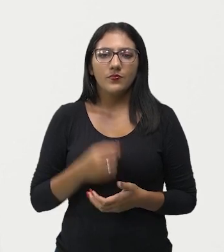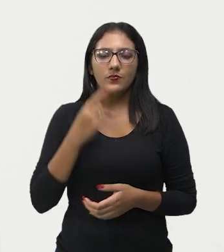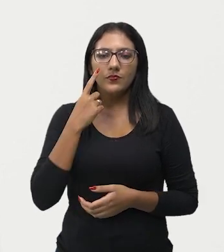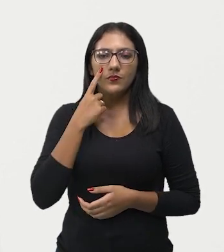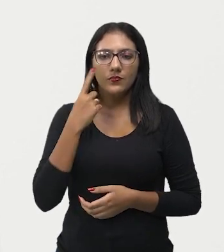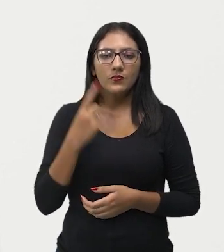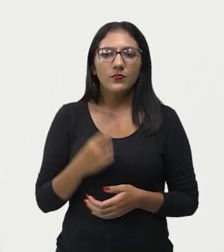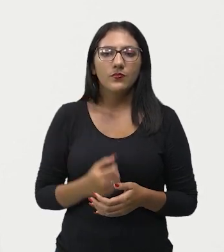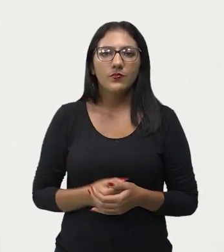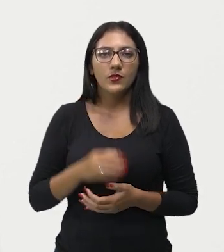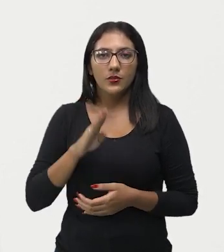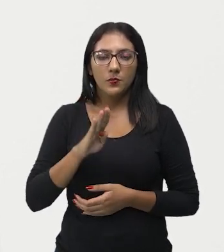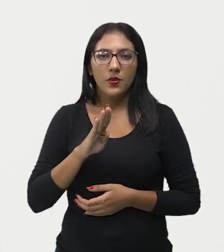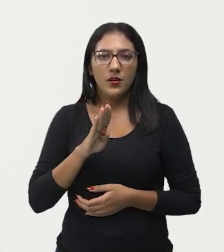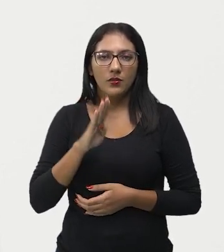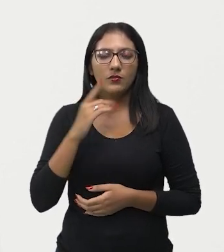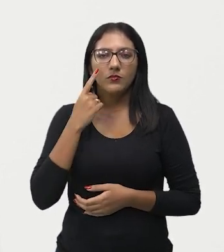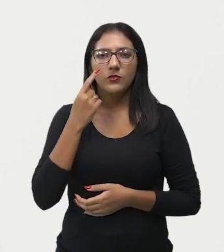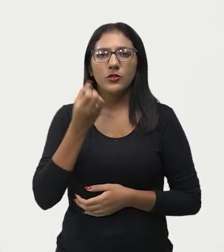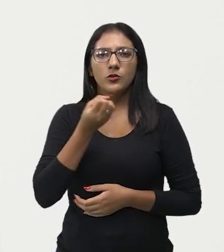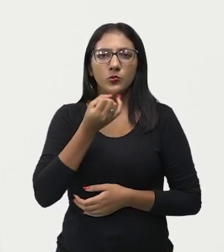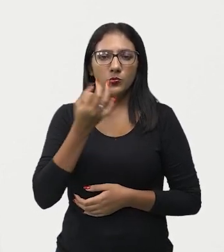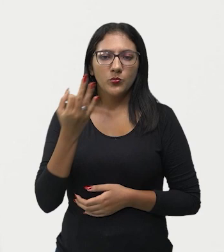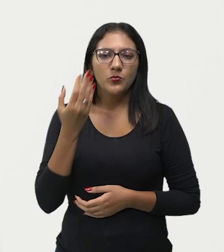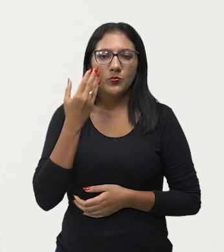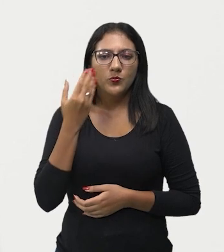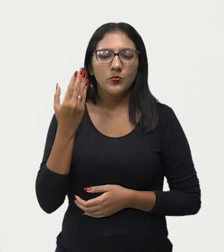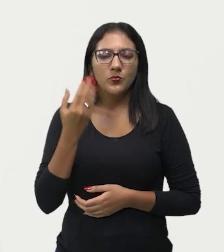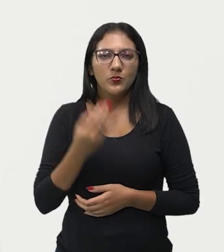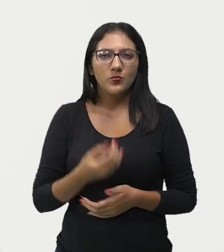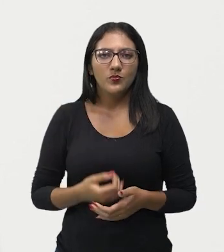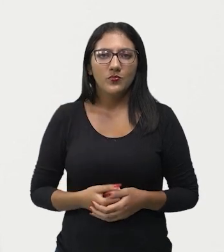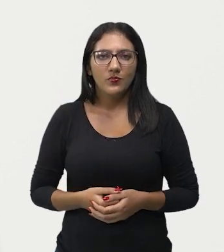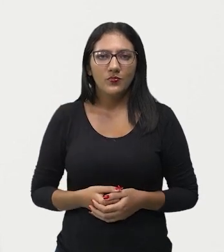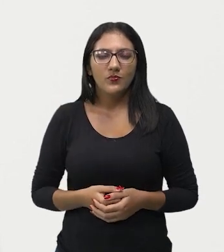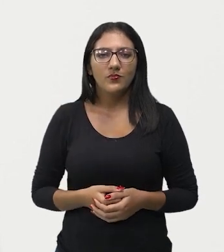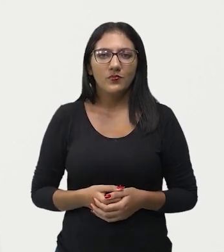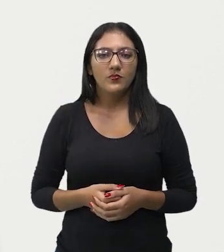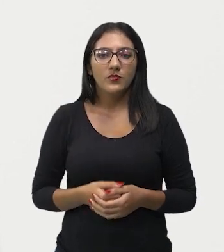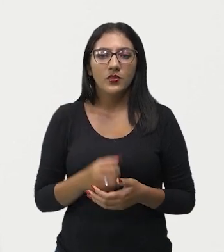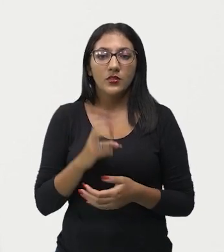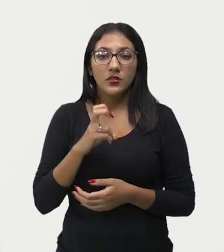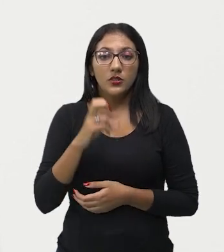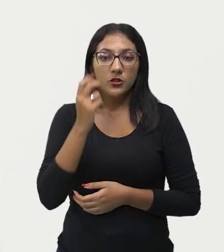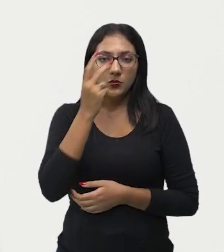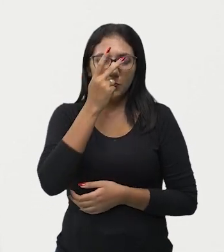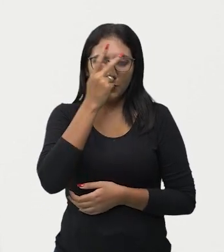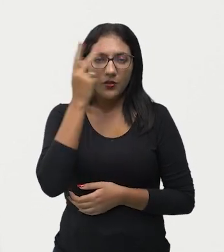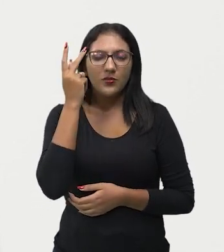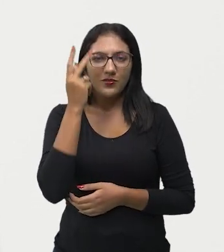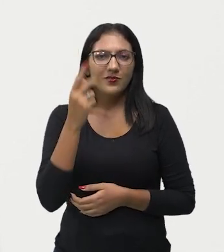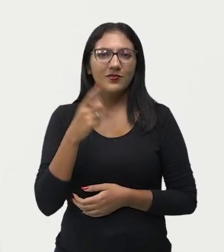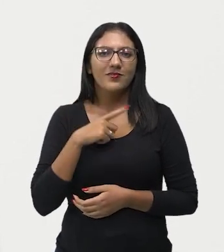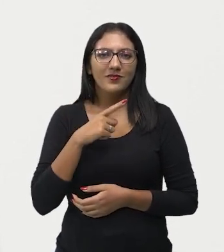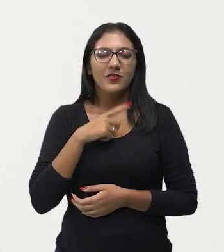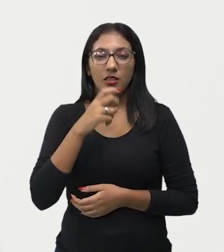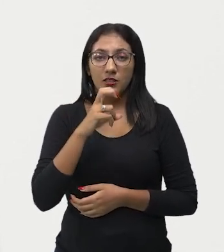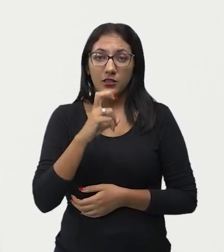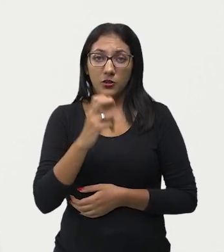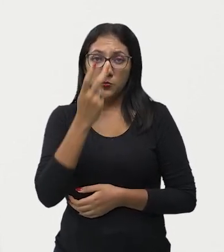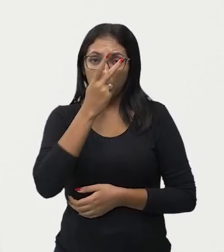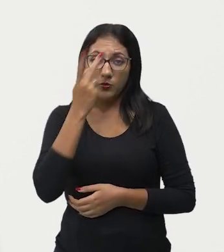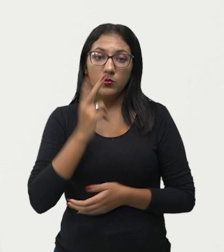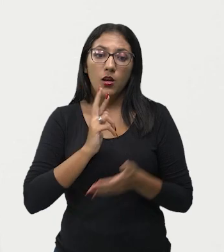1, 2, 3, 4, 5 pessoas. 5 pessoas se